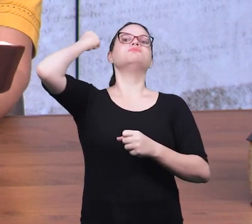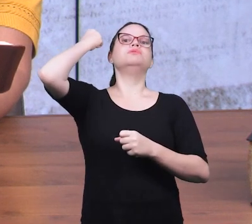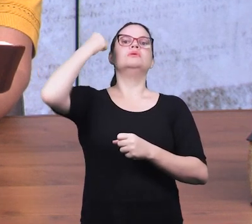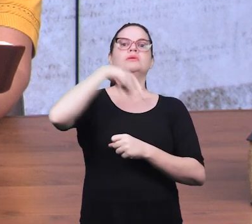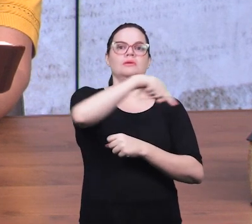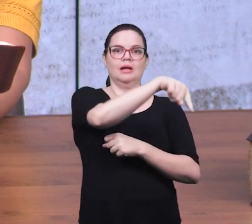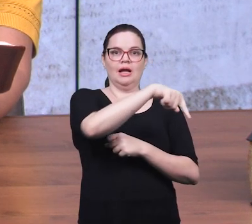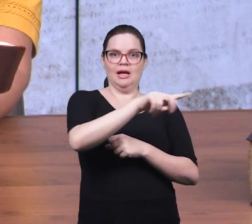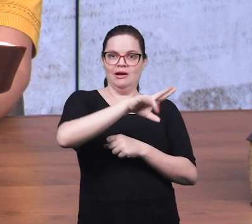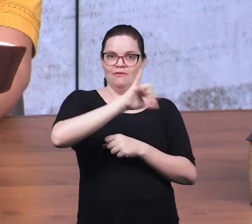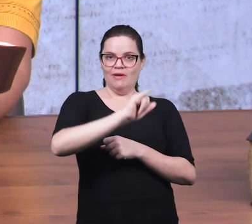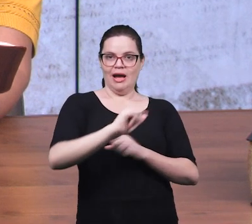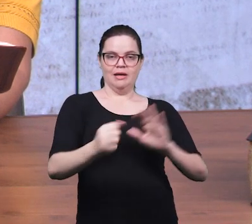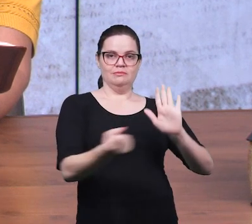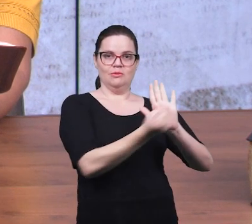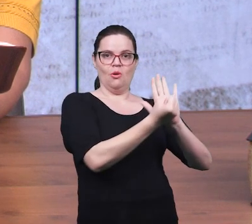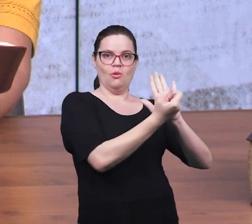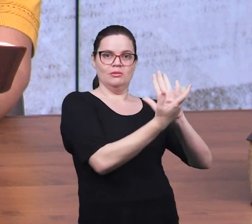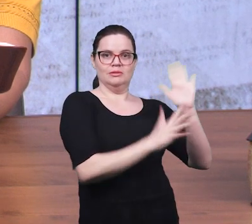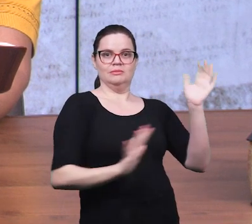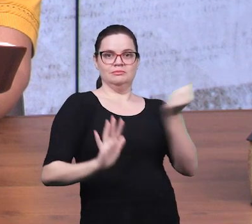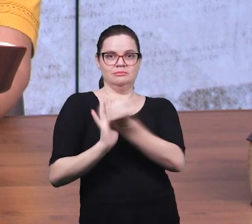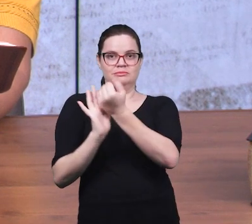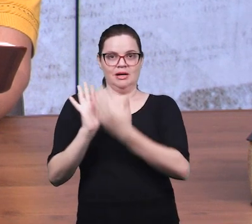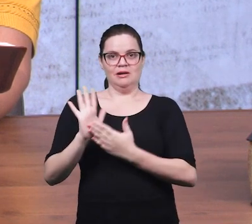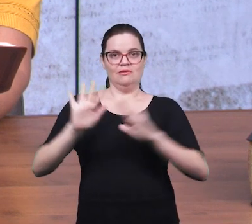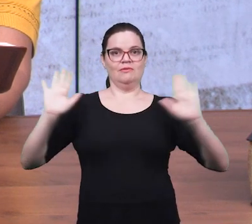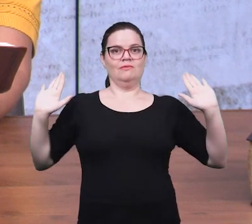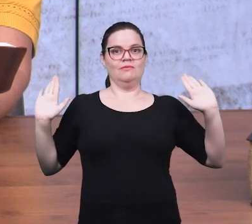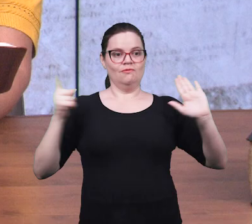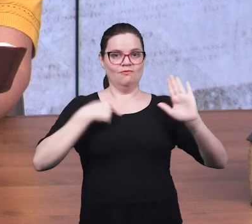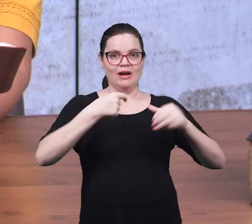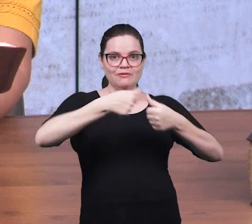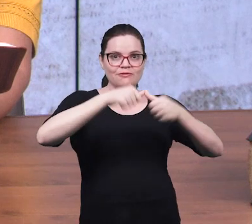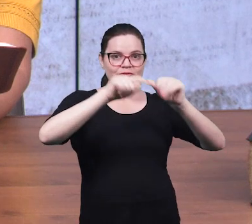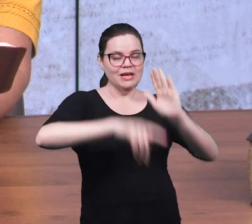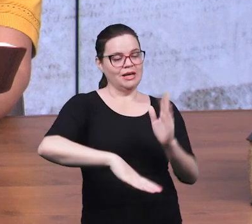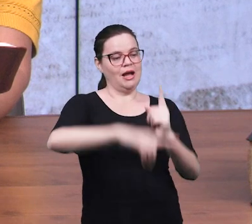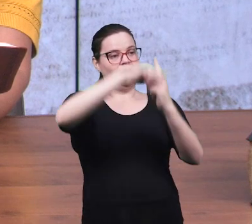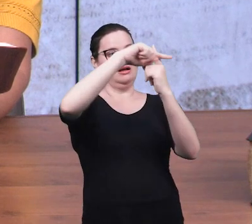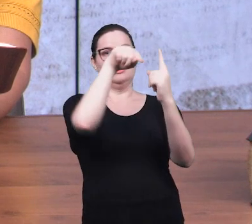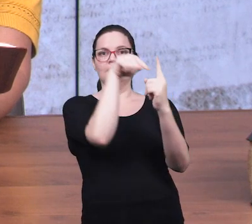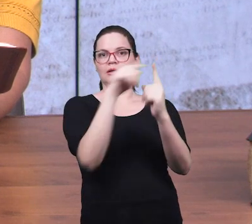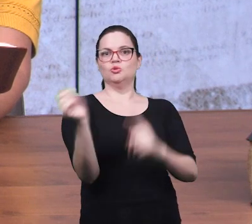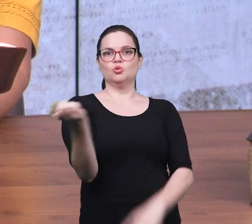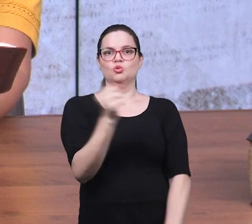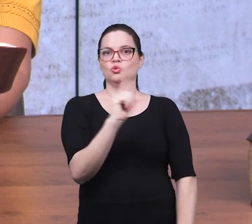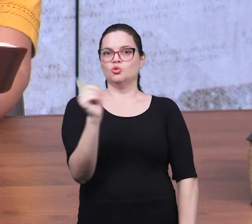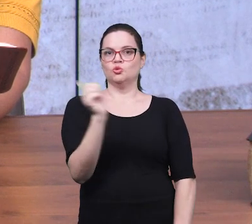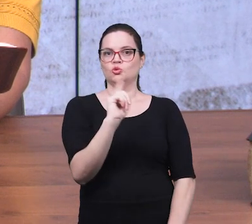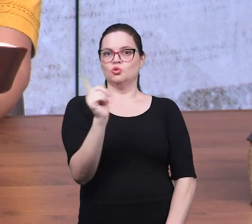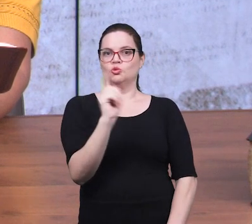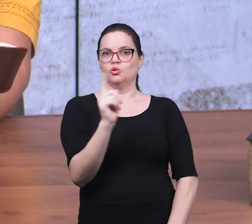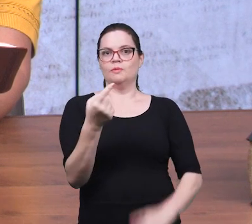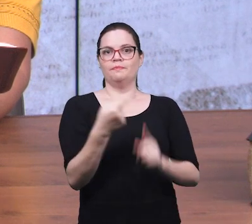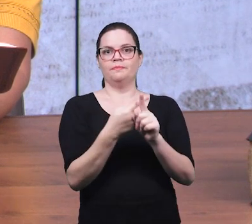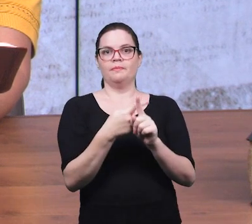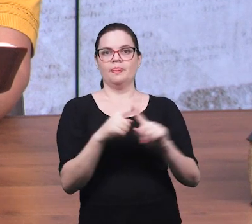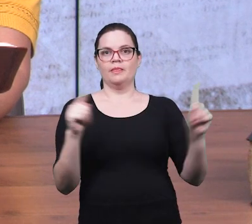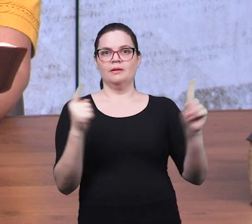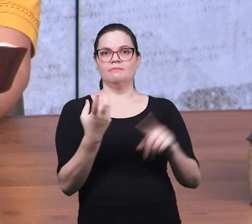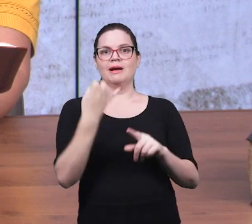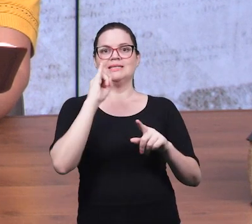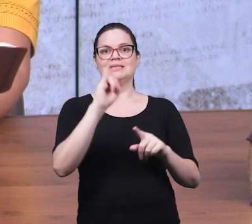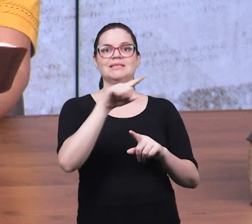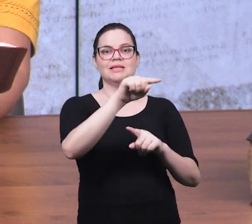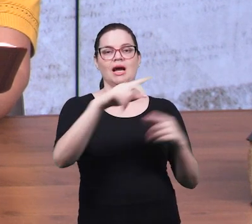no madeiro, mas certamente o enterrarás no mesmo dia. Porquanto pendurado é